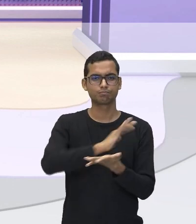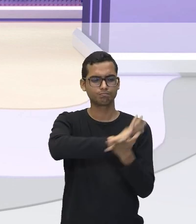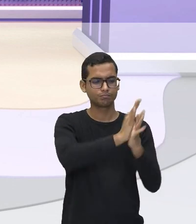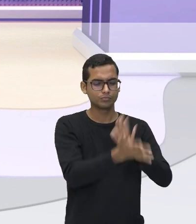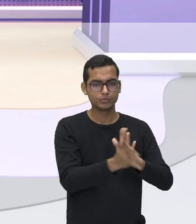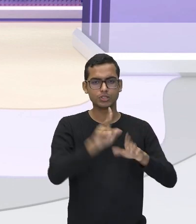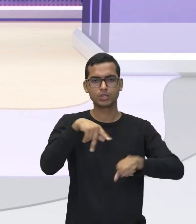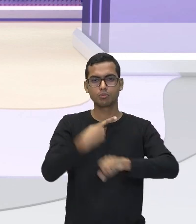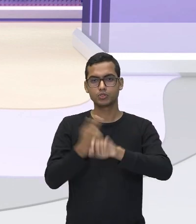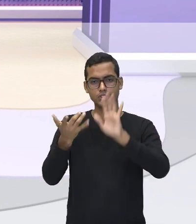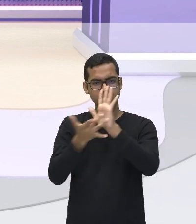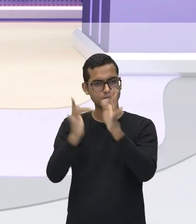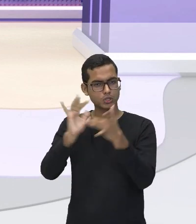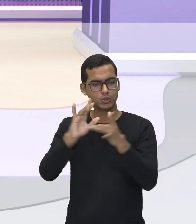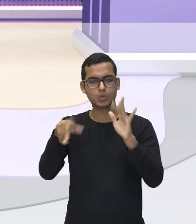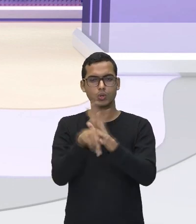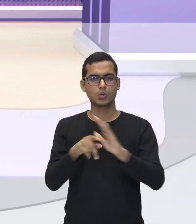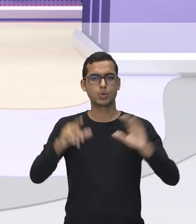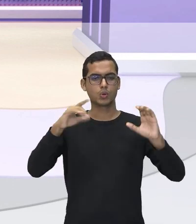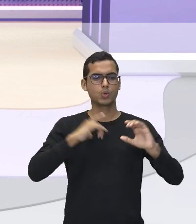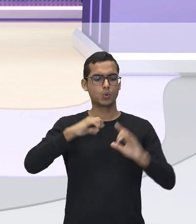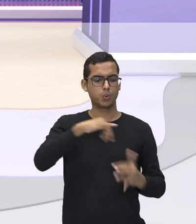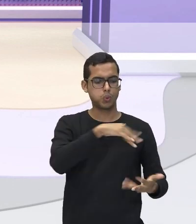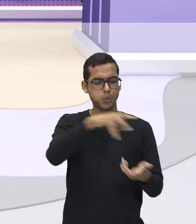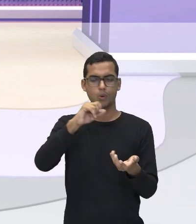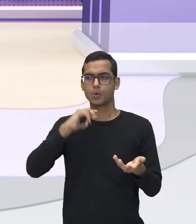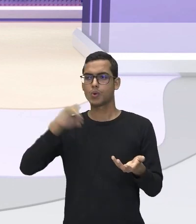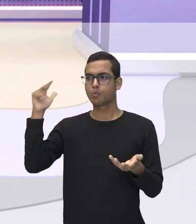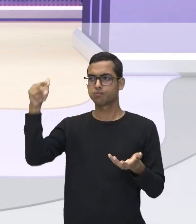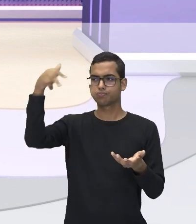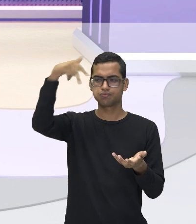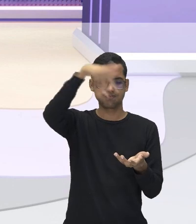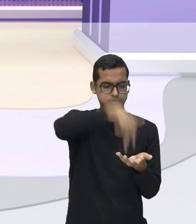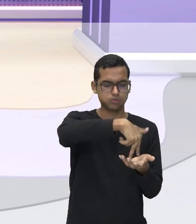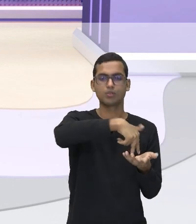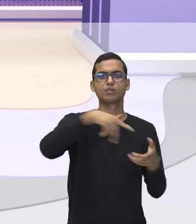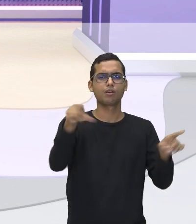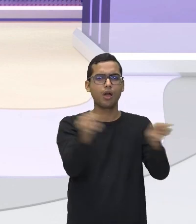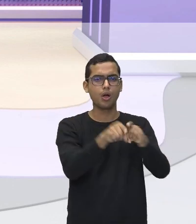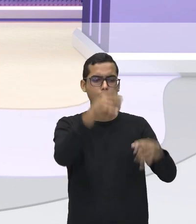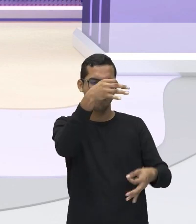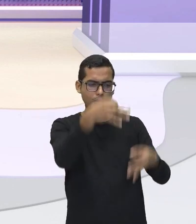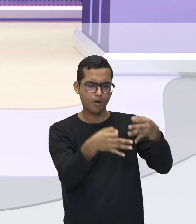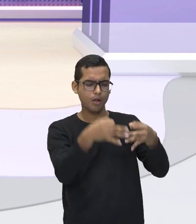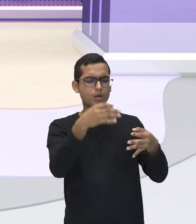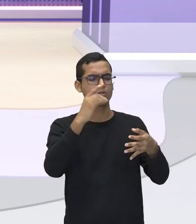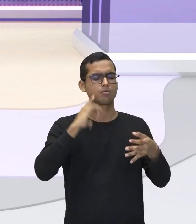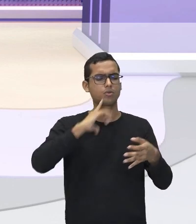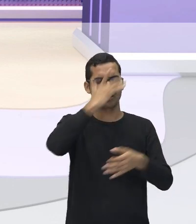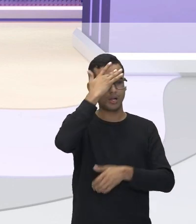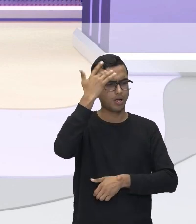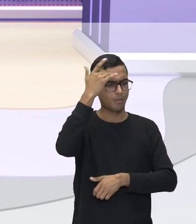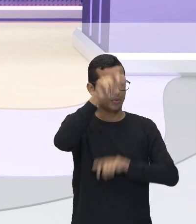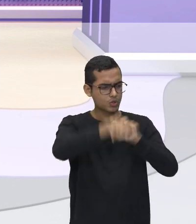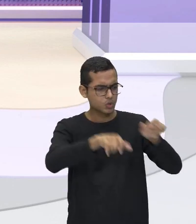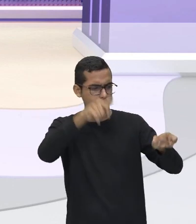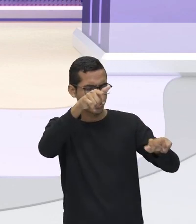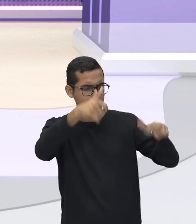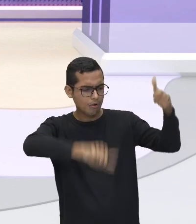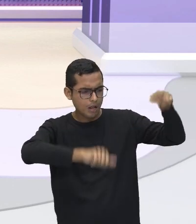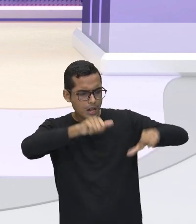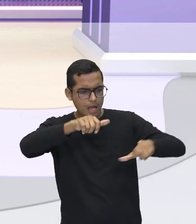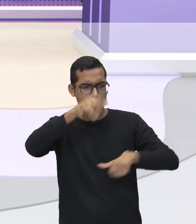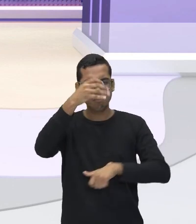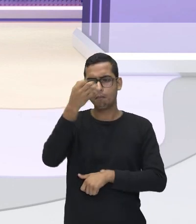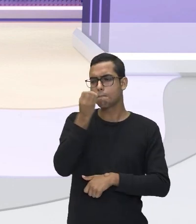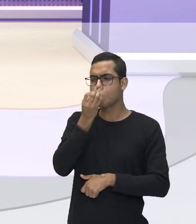de Jesus vencer todo o mal, de Jesus julgar as pessoas, quem é bom, quem é mal, mas a vida